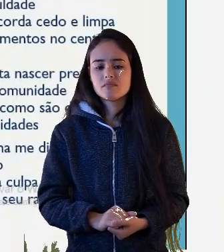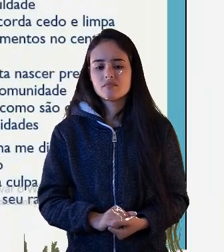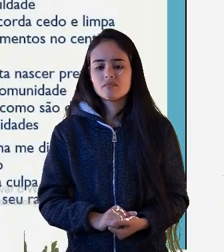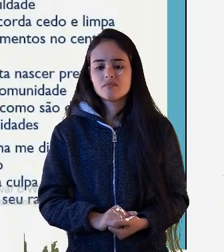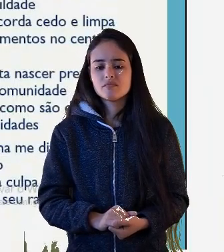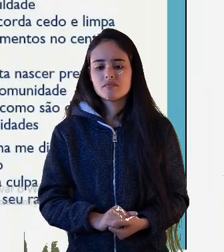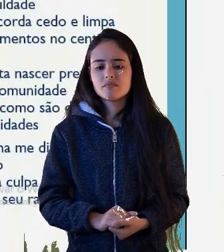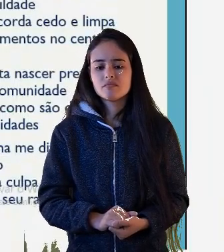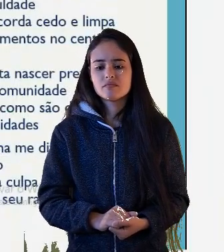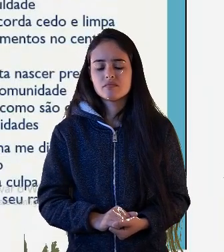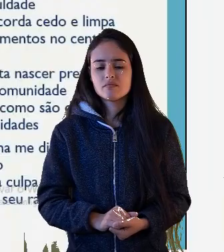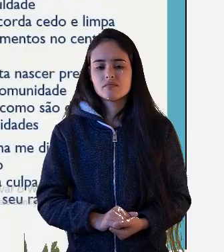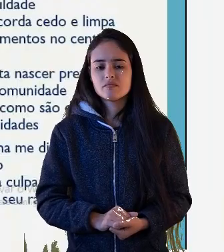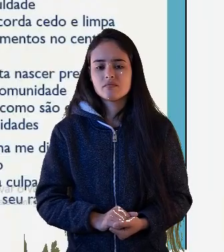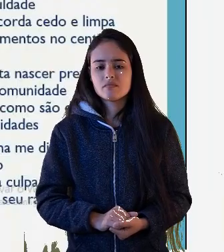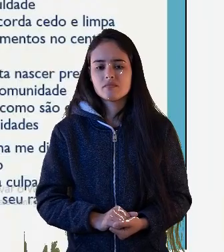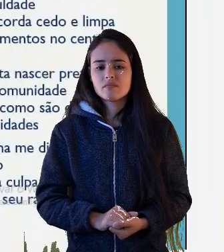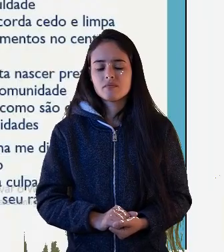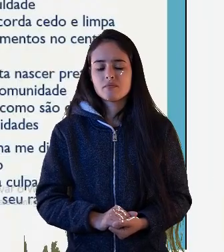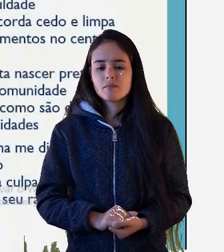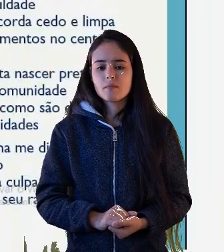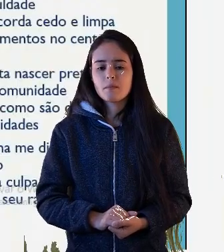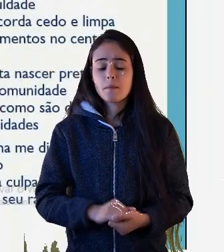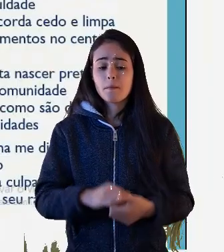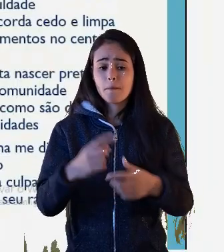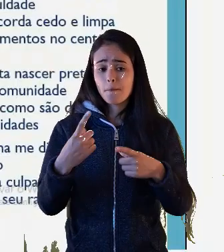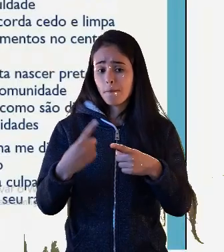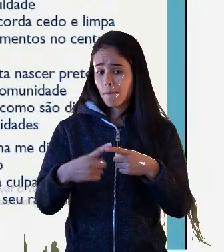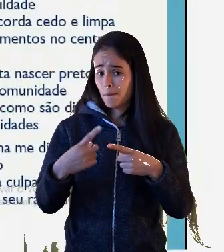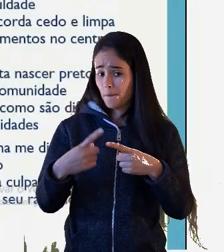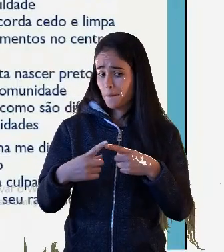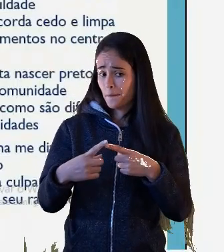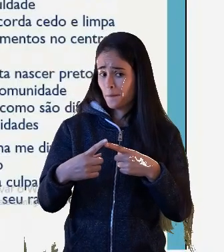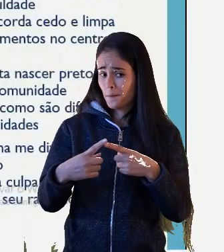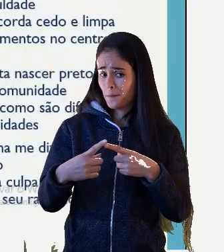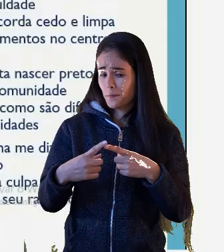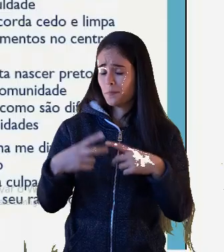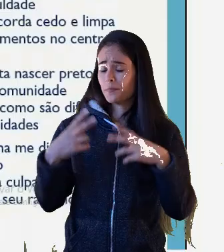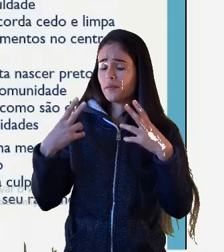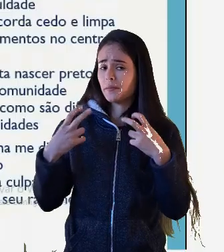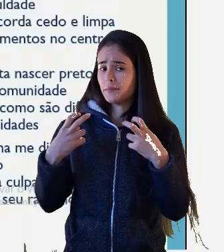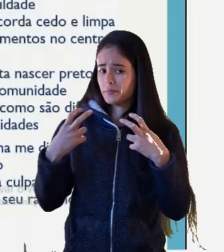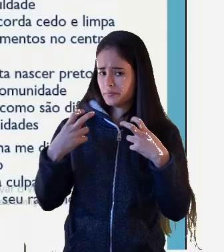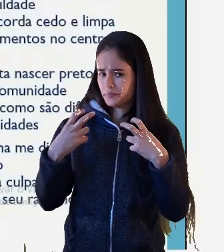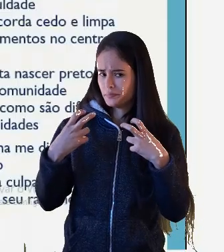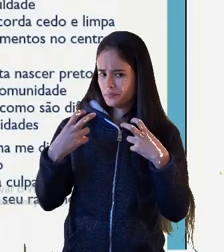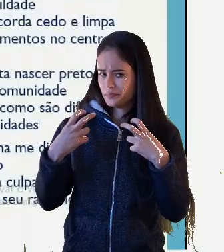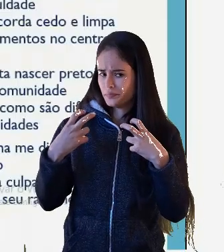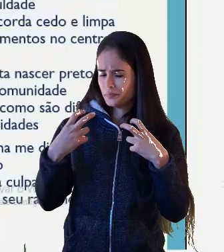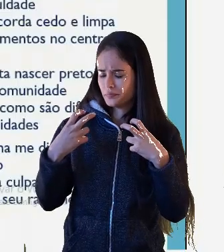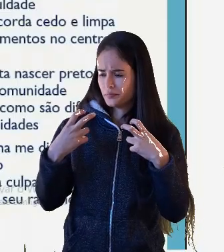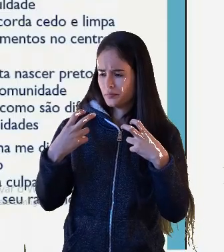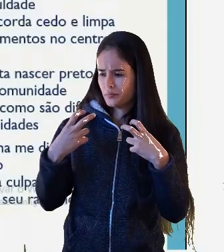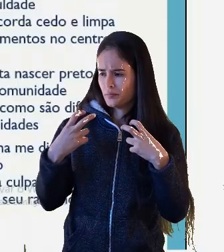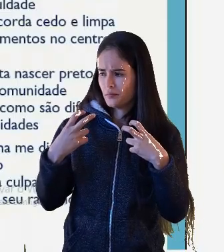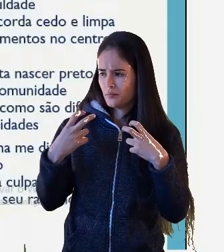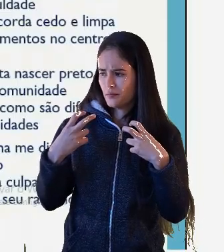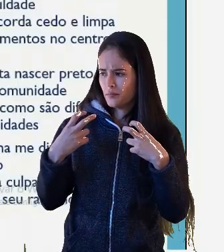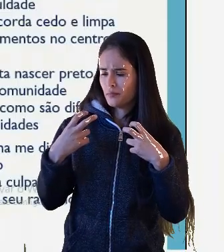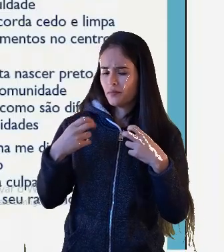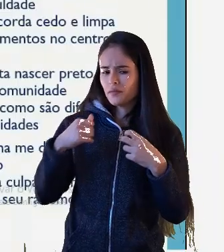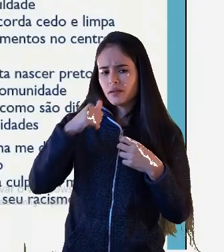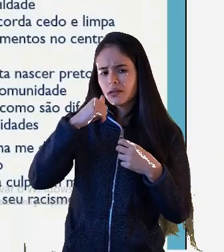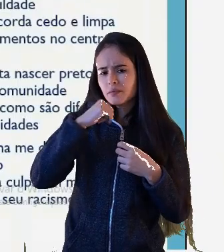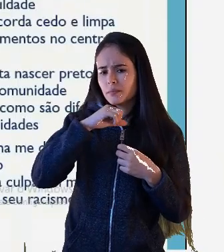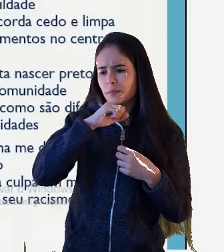que me propiciou, né, essa vida que eu não mereço. Então, a cota não é esmola, mesmo, né?